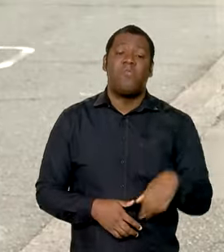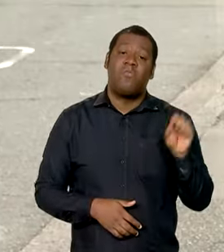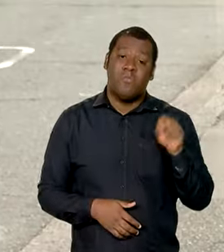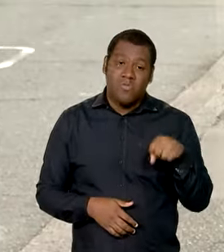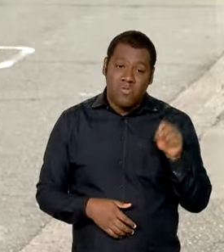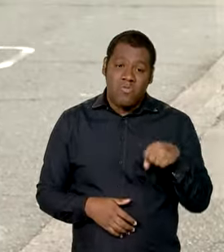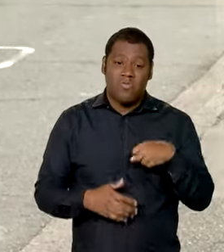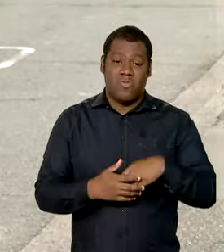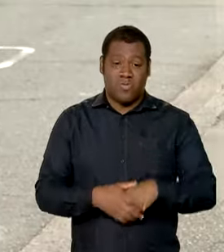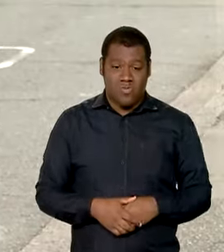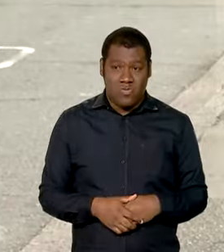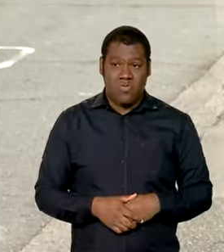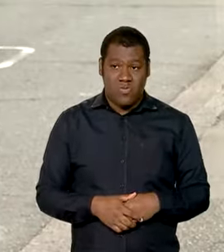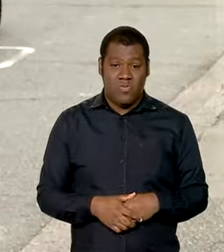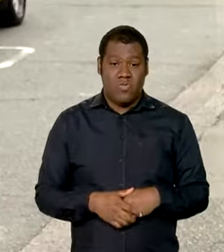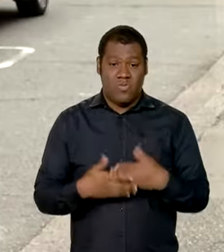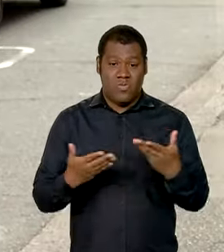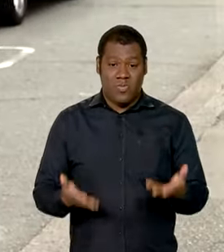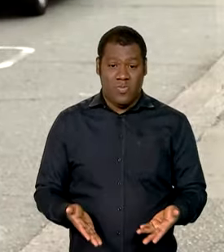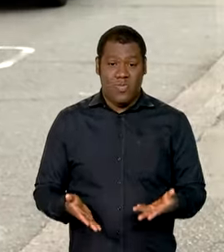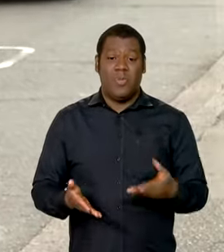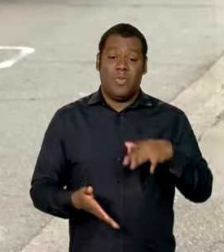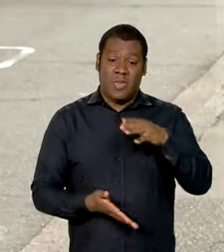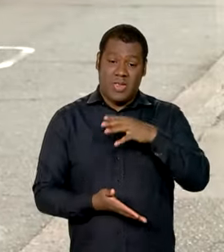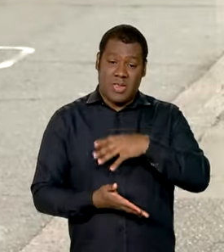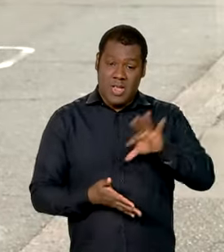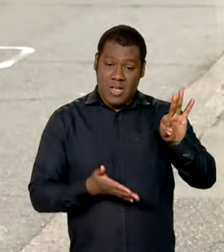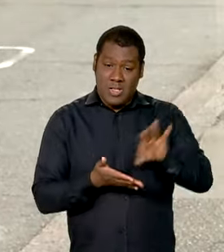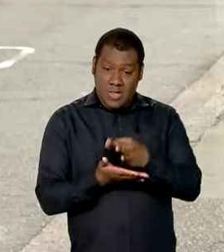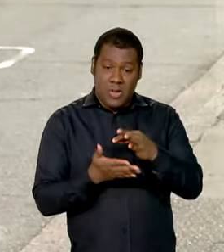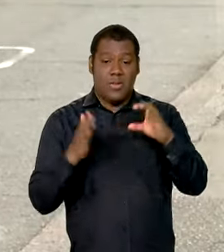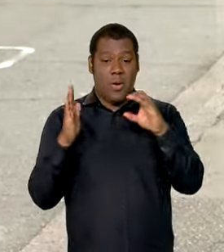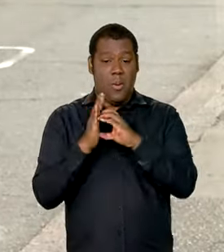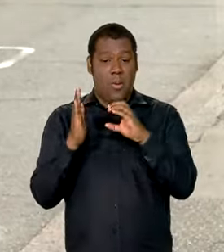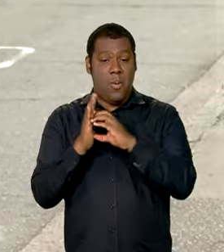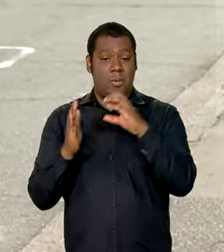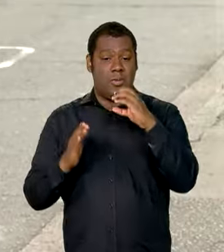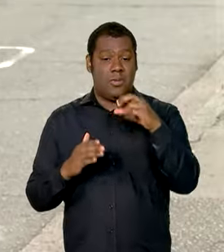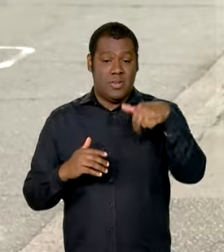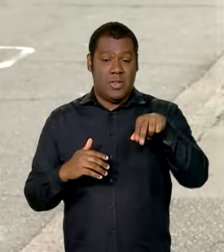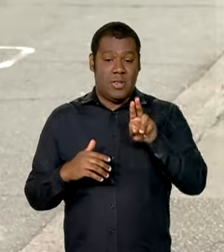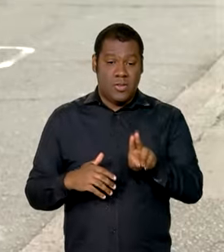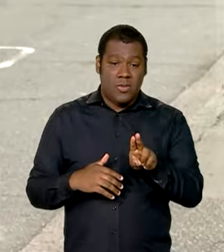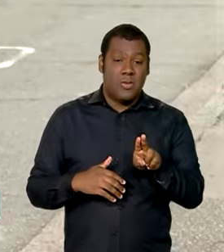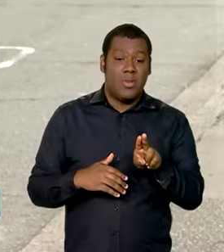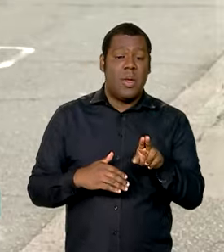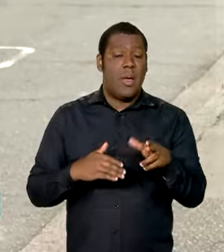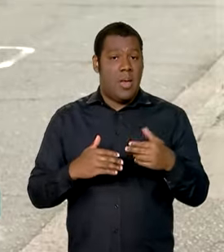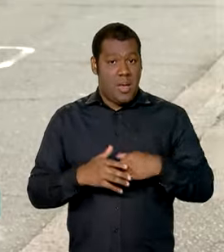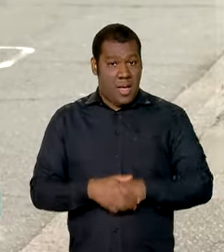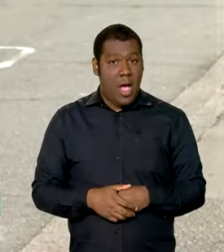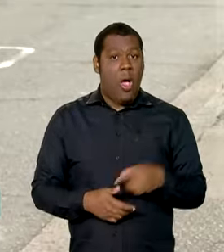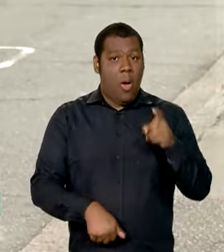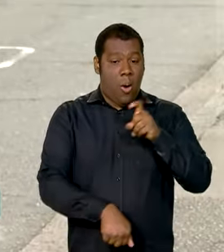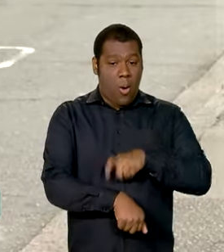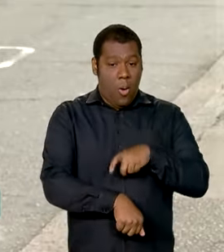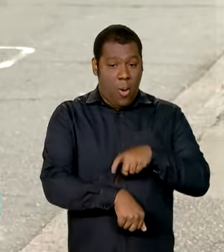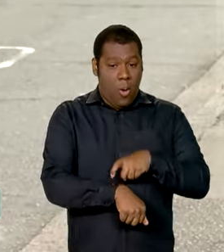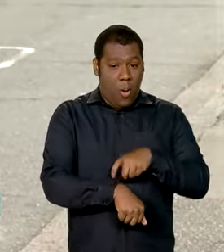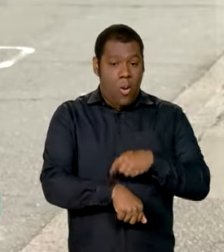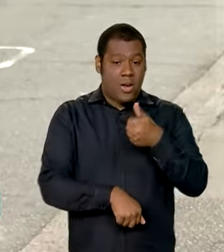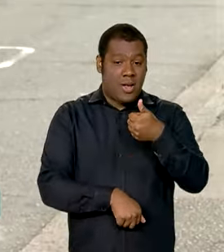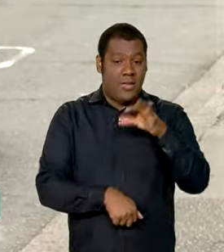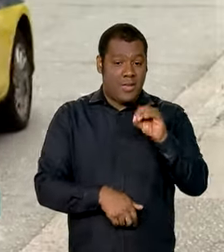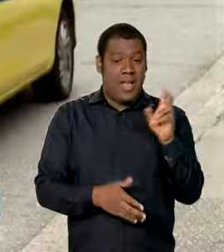O cartão de confirmação de inscrição do Concurso Público Nacional Unificado vai estar disponível daqui a pouco, a partir das 10 da